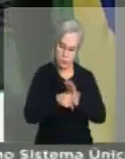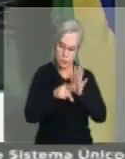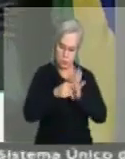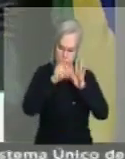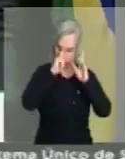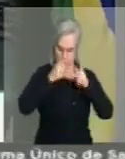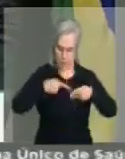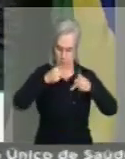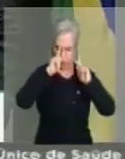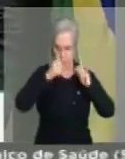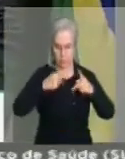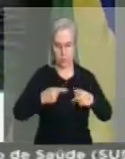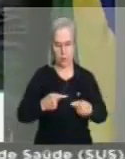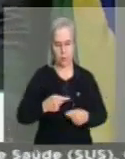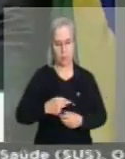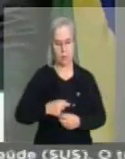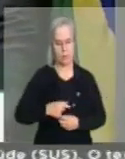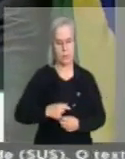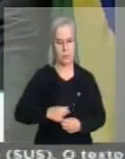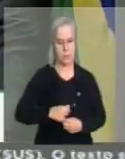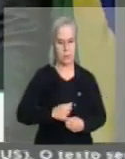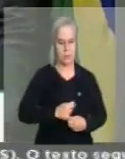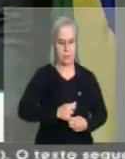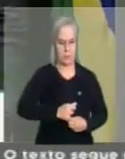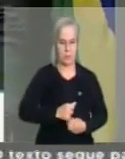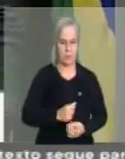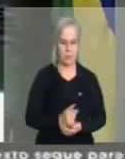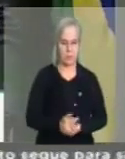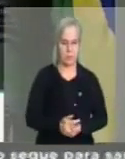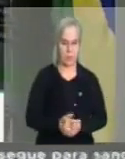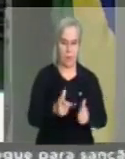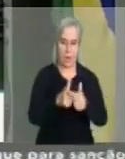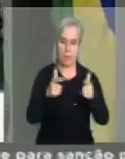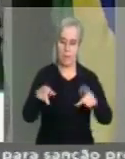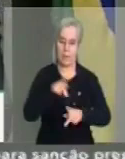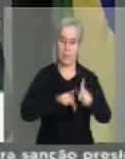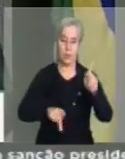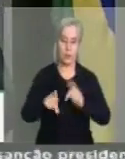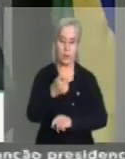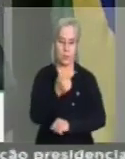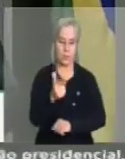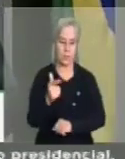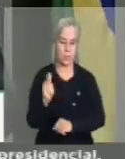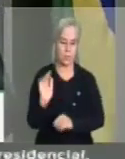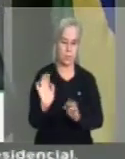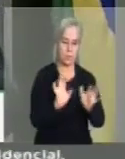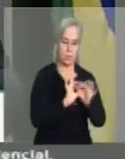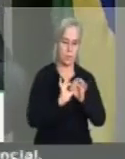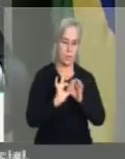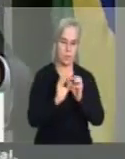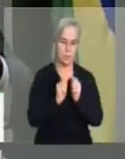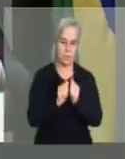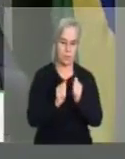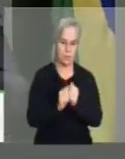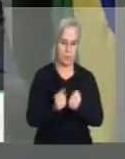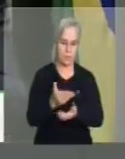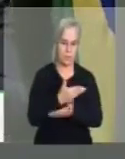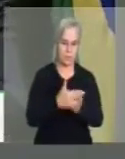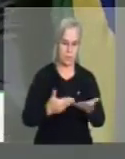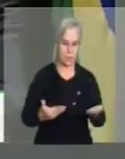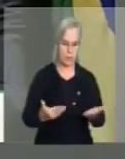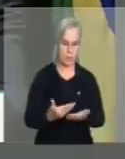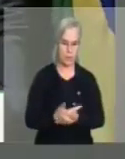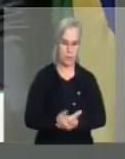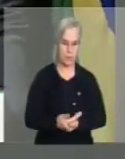em detrimento da grande maioria da população, que não possui corporação para defender seus interesses.